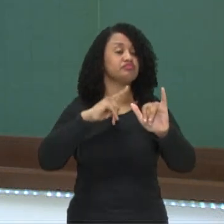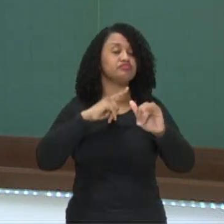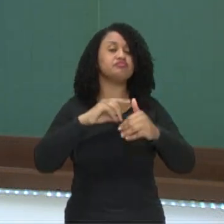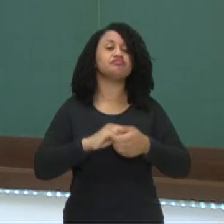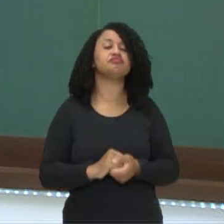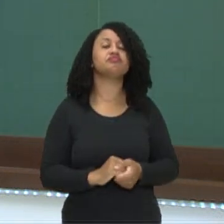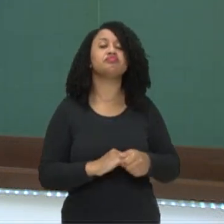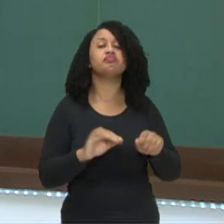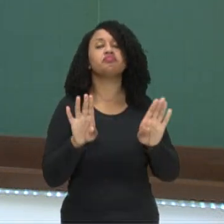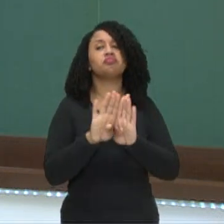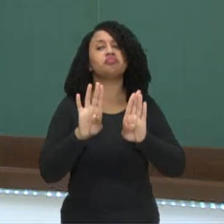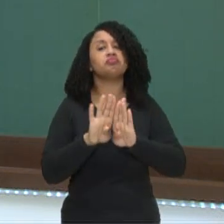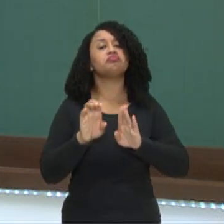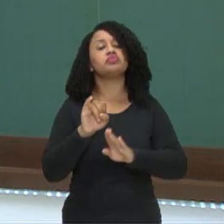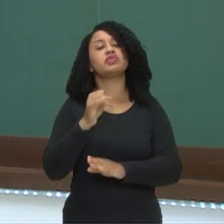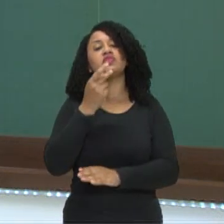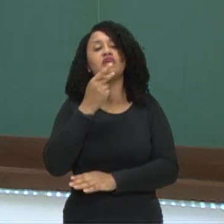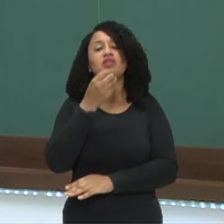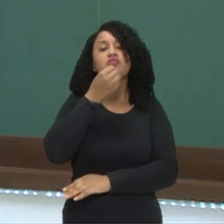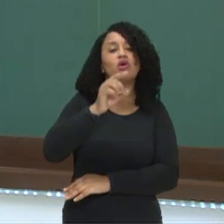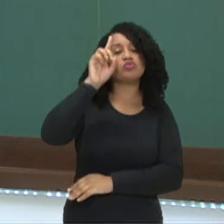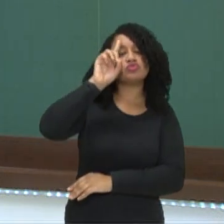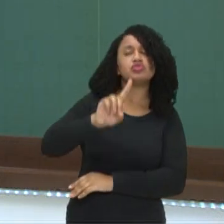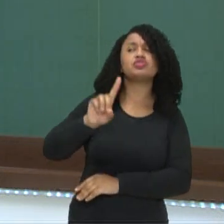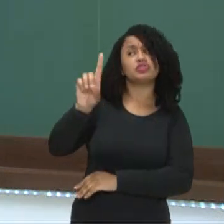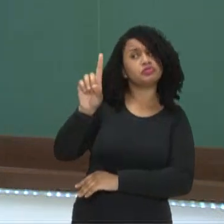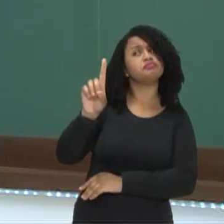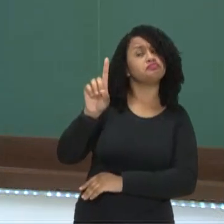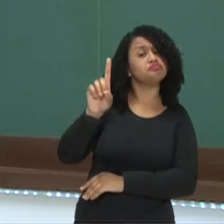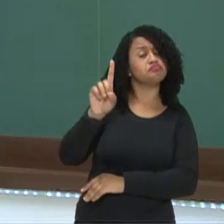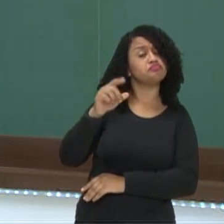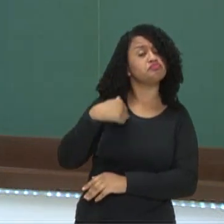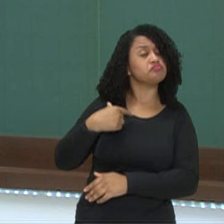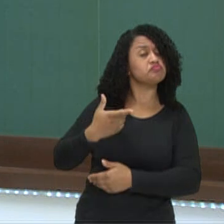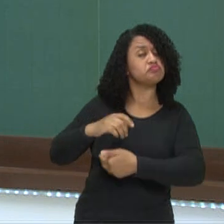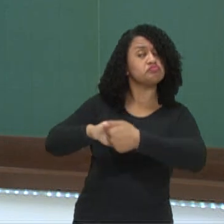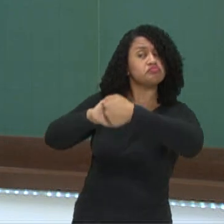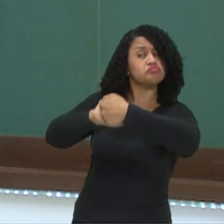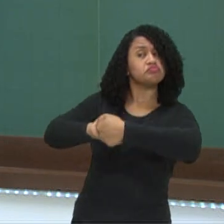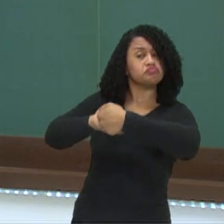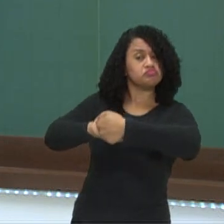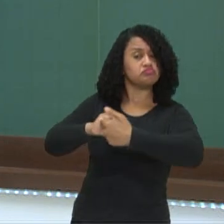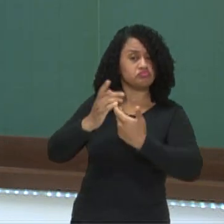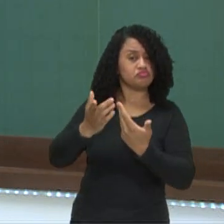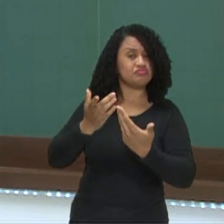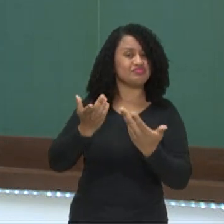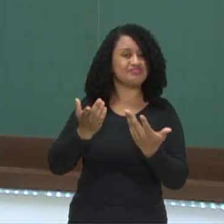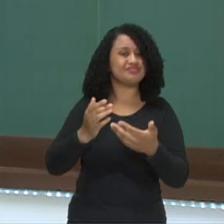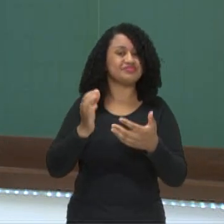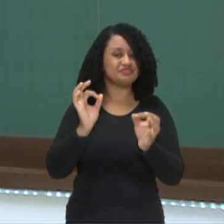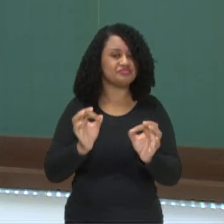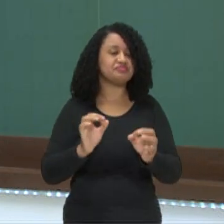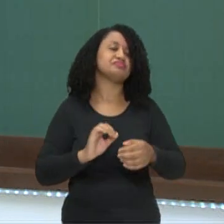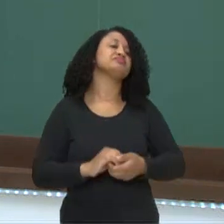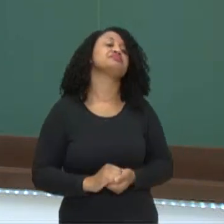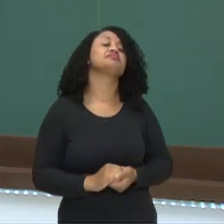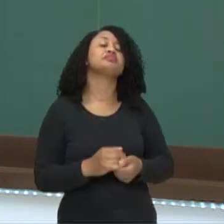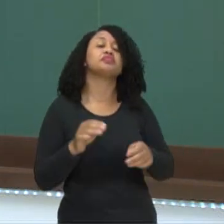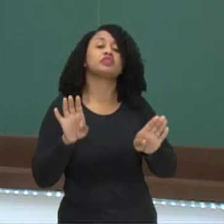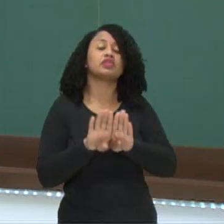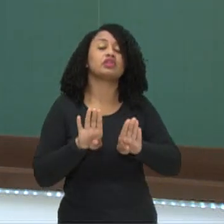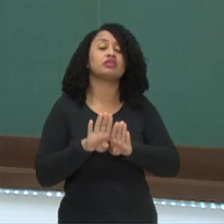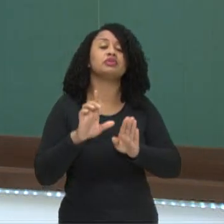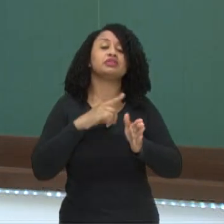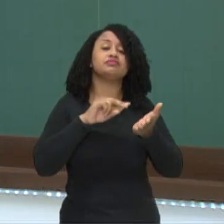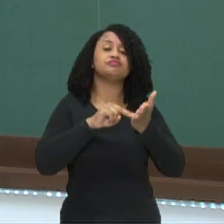quando alguém fala para você bom dia, essa pessoa está fazendo uma saudação, está cumprimentando você. Então, também teve